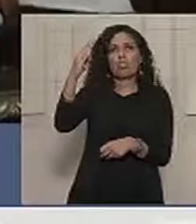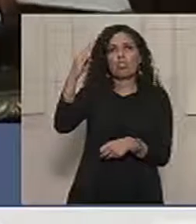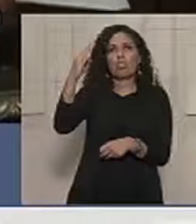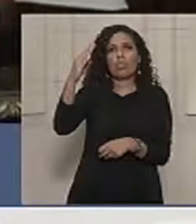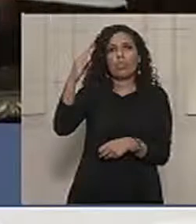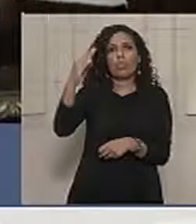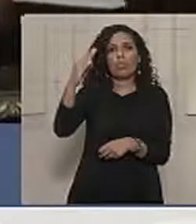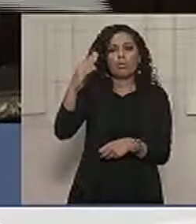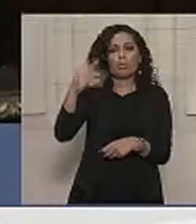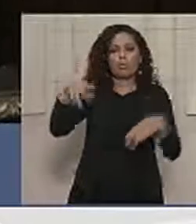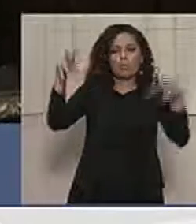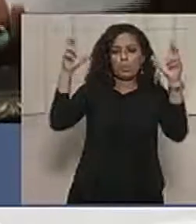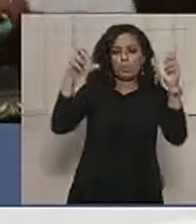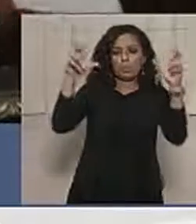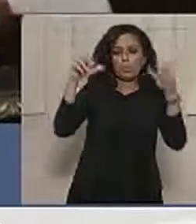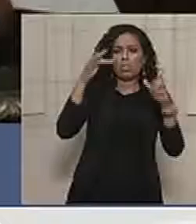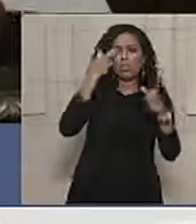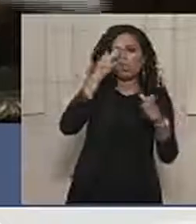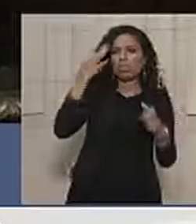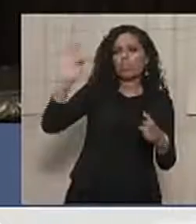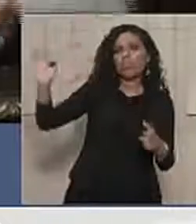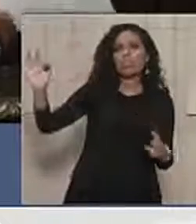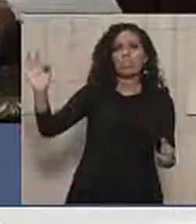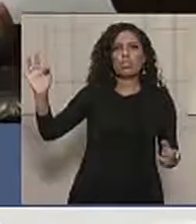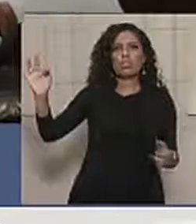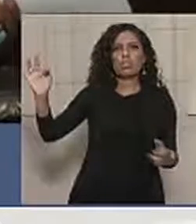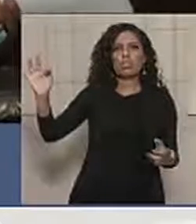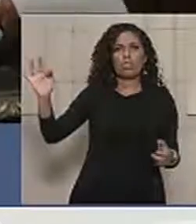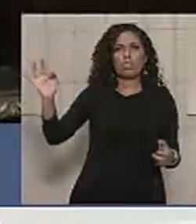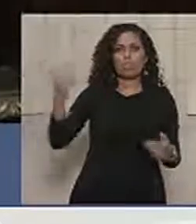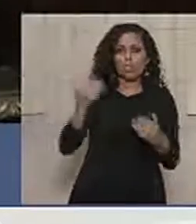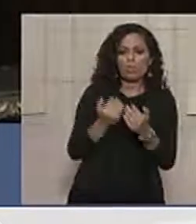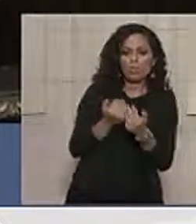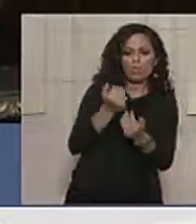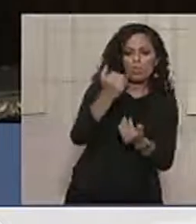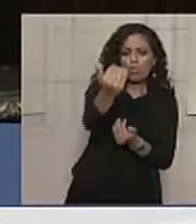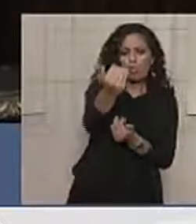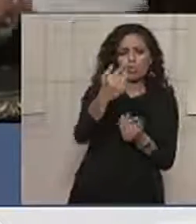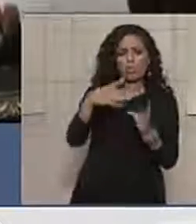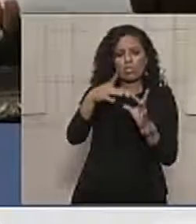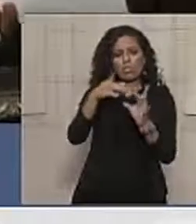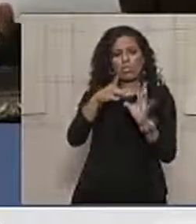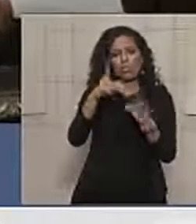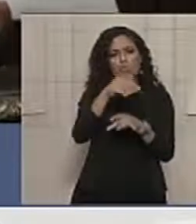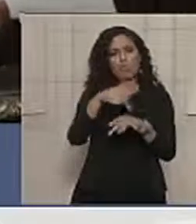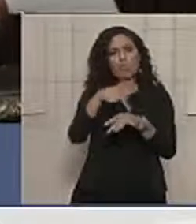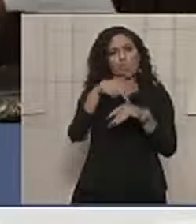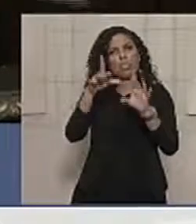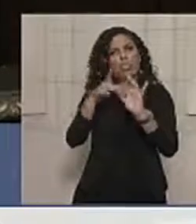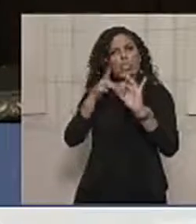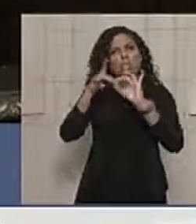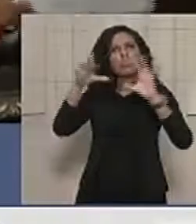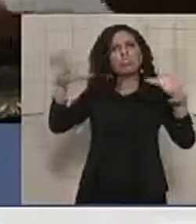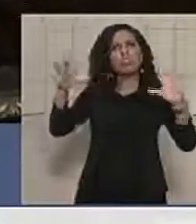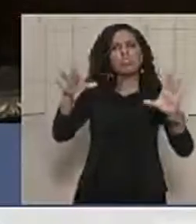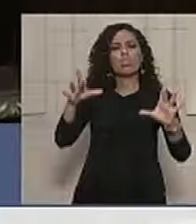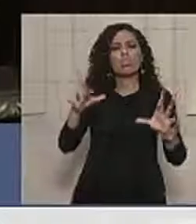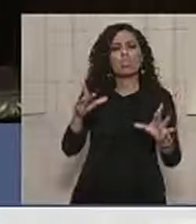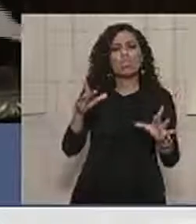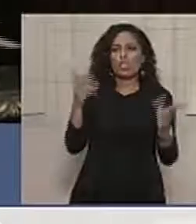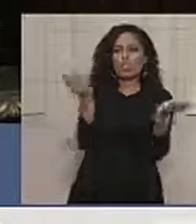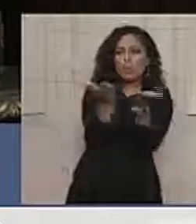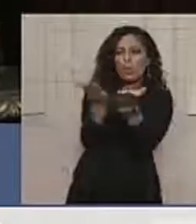francês, onde nasce o ideal de democracia mais pleno, com